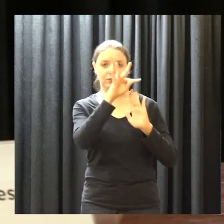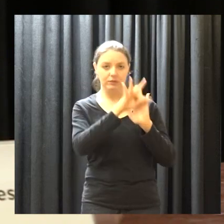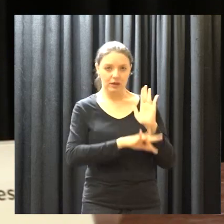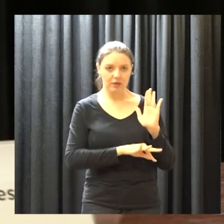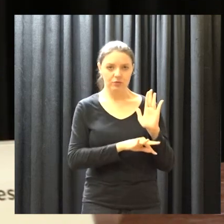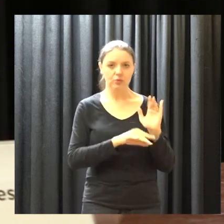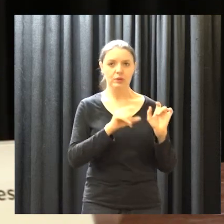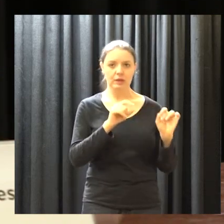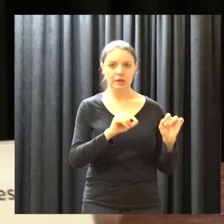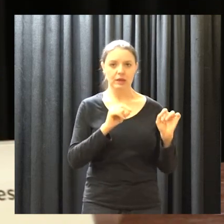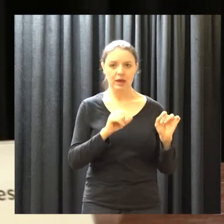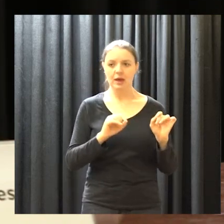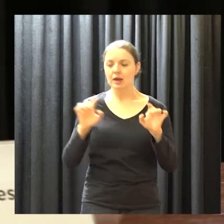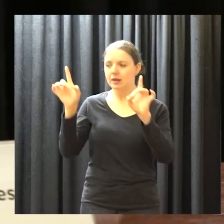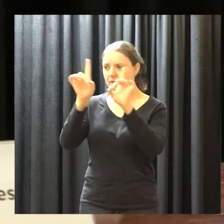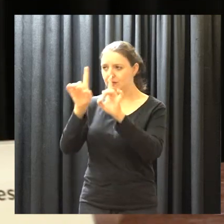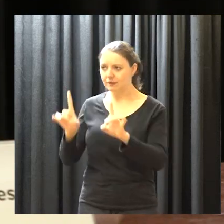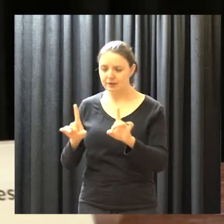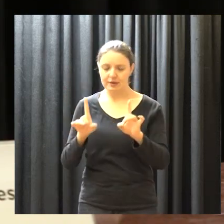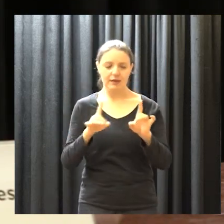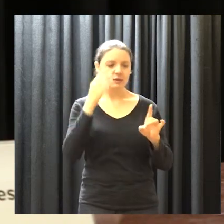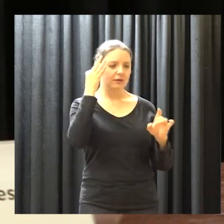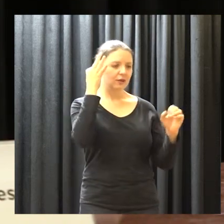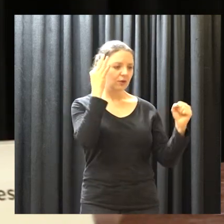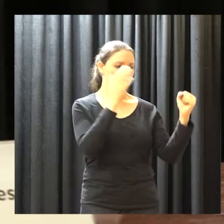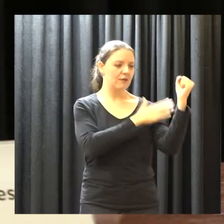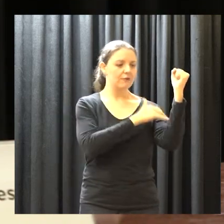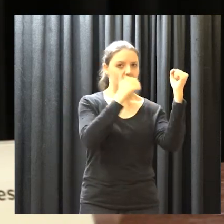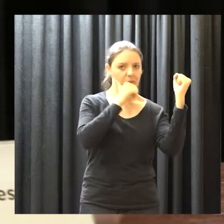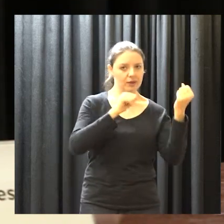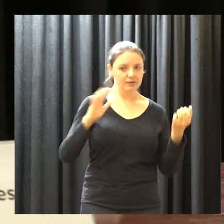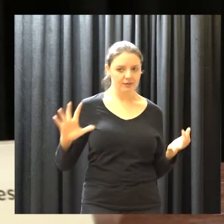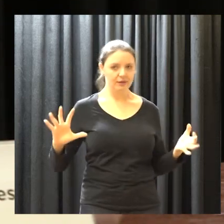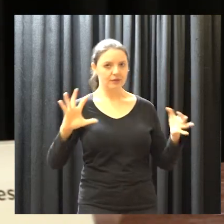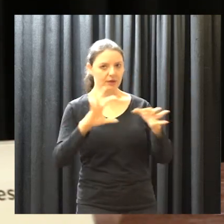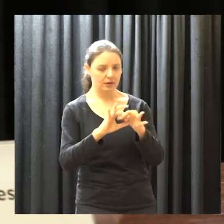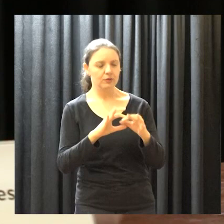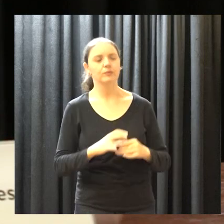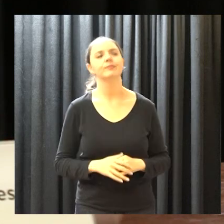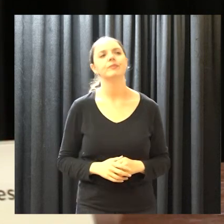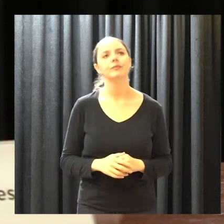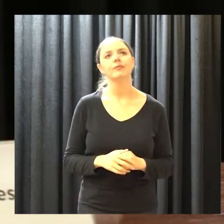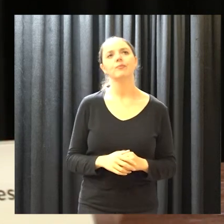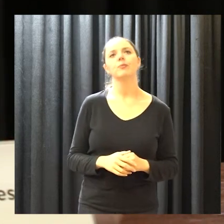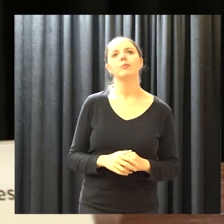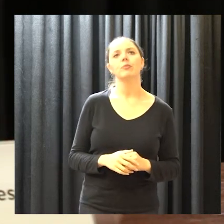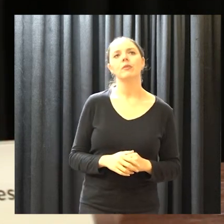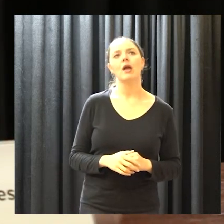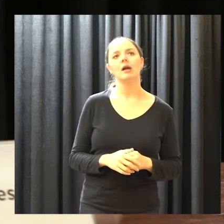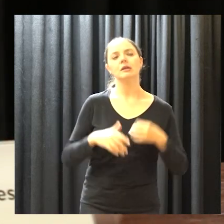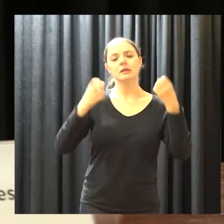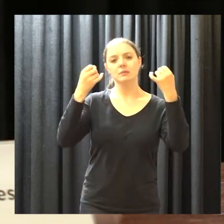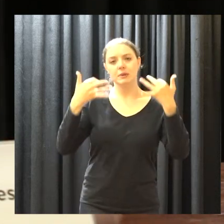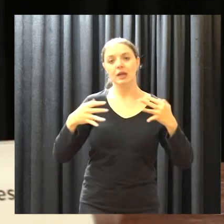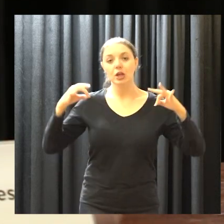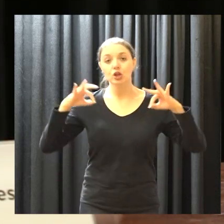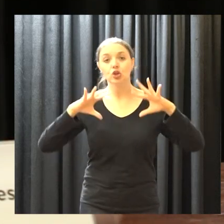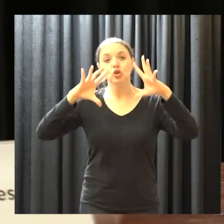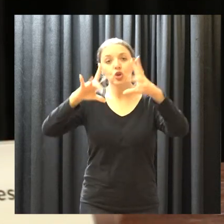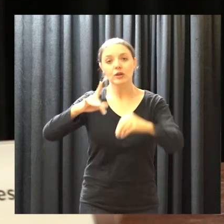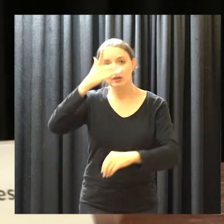Teoria Feminista, em uma tradução livre, todas as pessoas que tiverem o privilégio de envelhecer